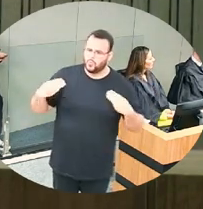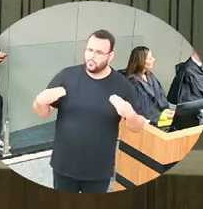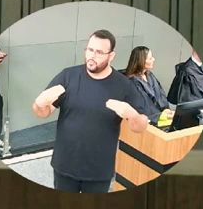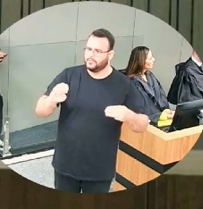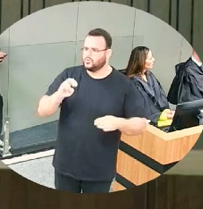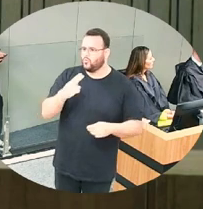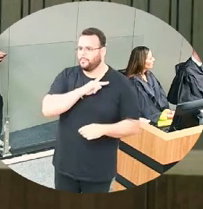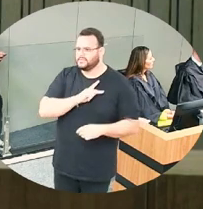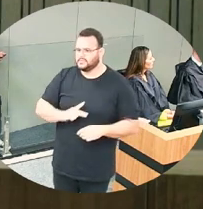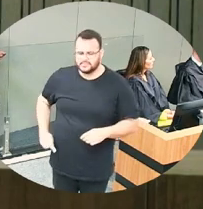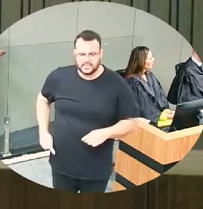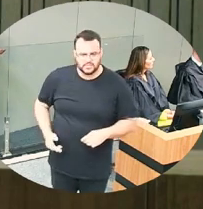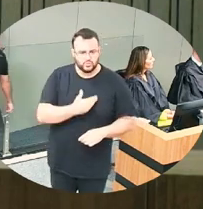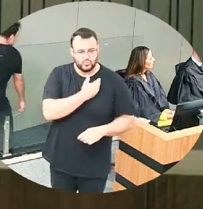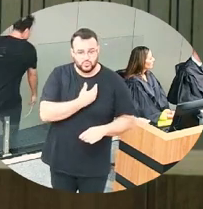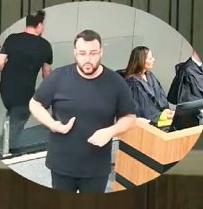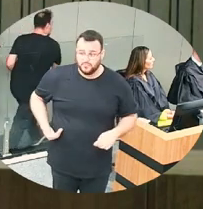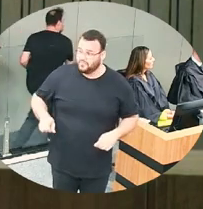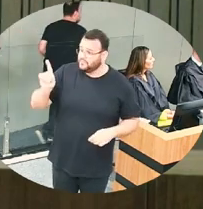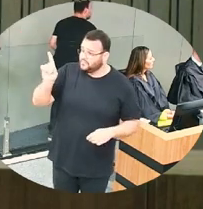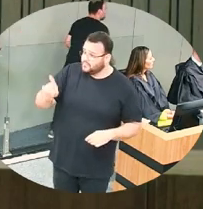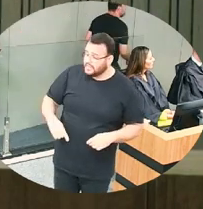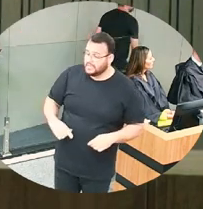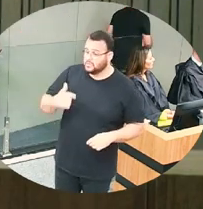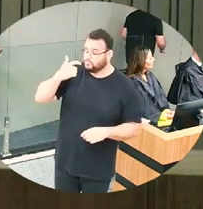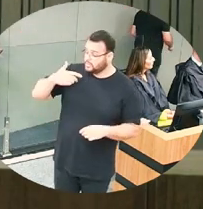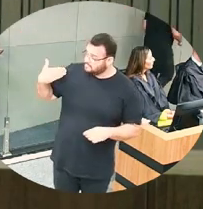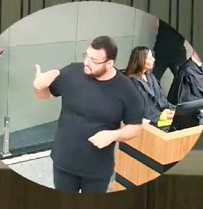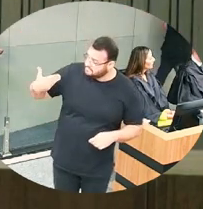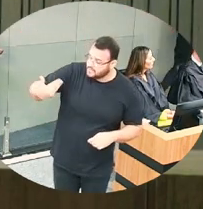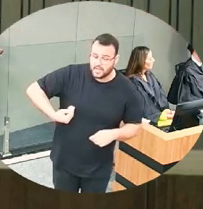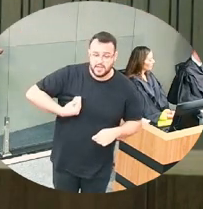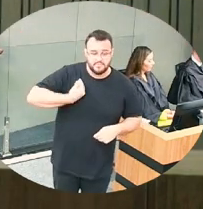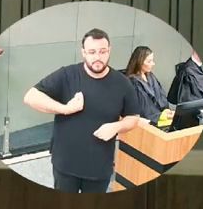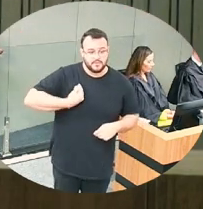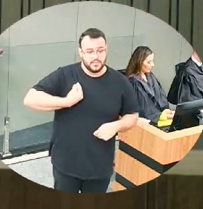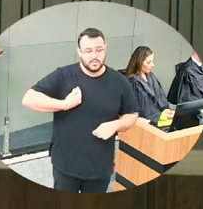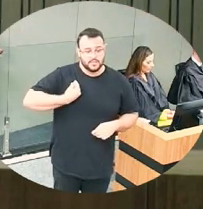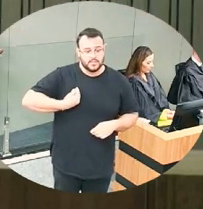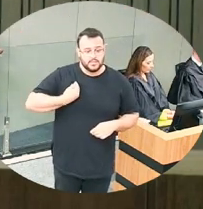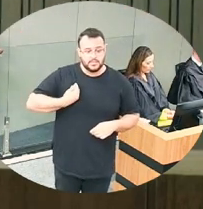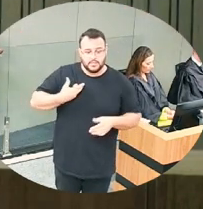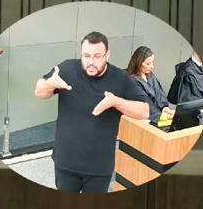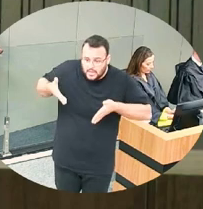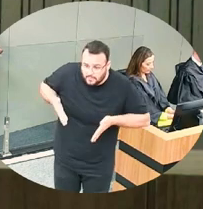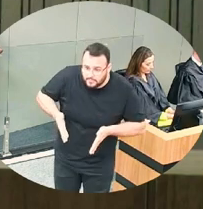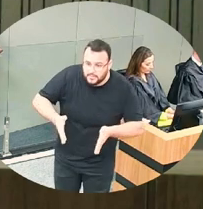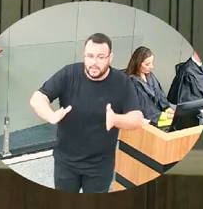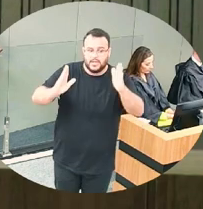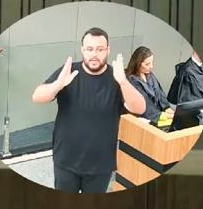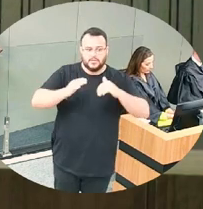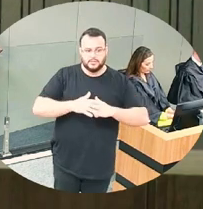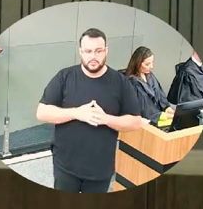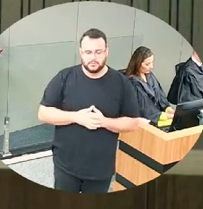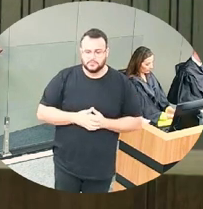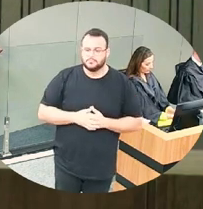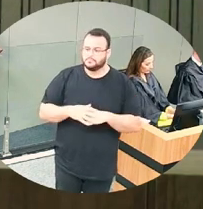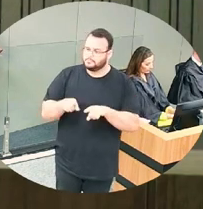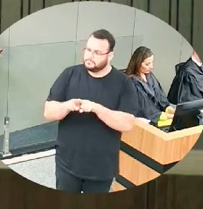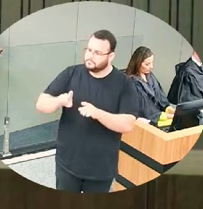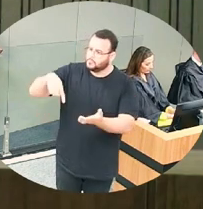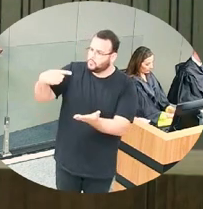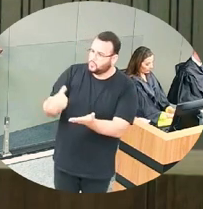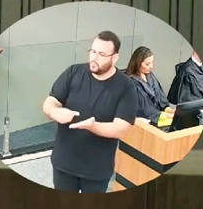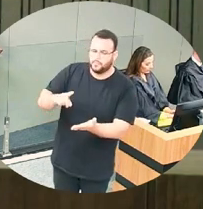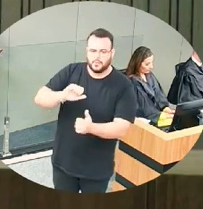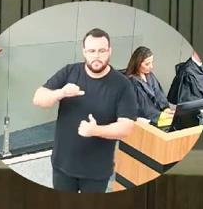Presidente da República é uma condição que traçamos ao longo da nossa vida na nossa caminhada e para a qual contamos com